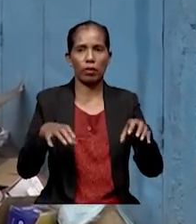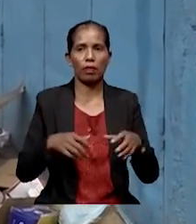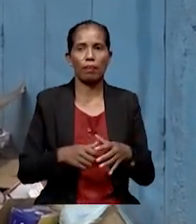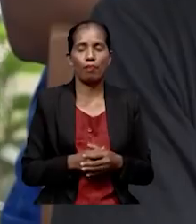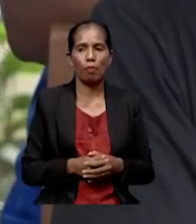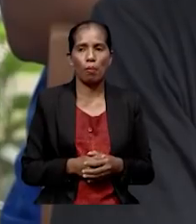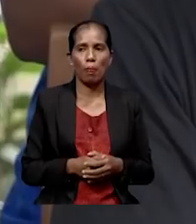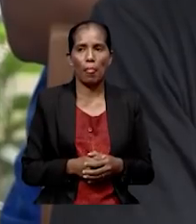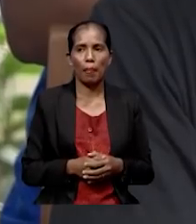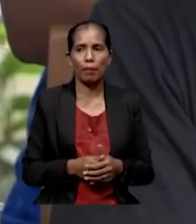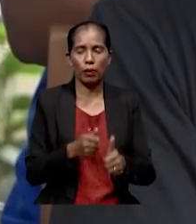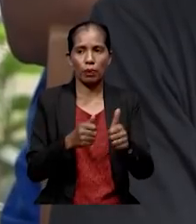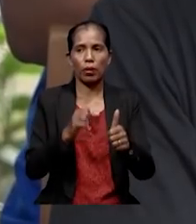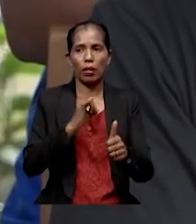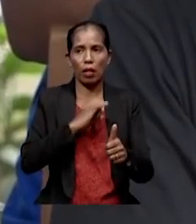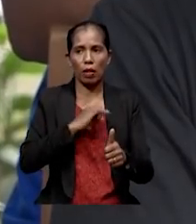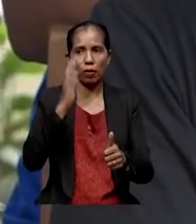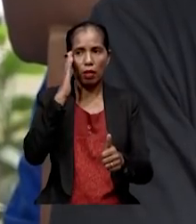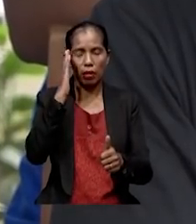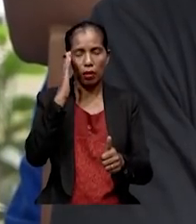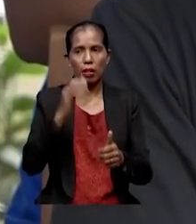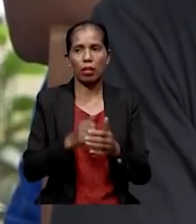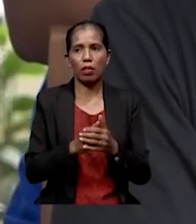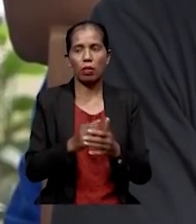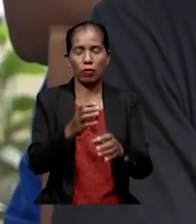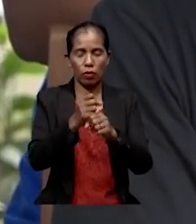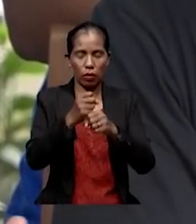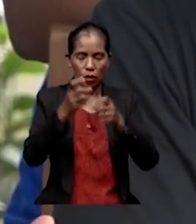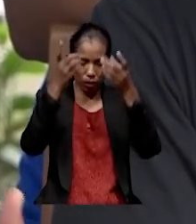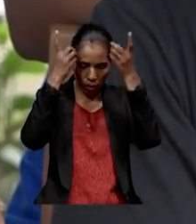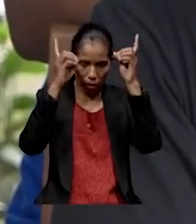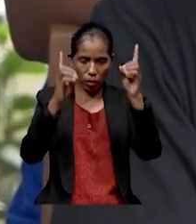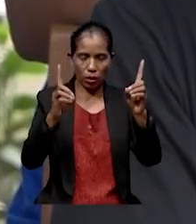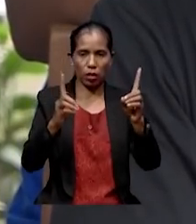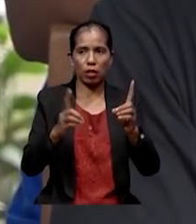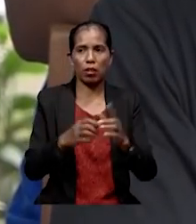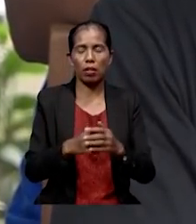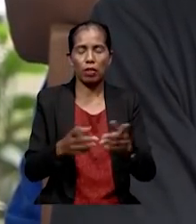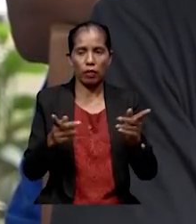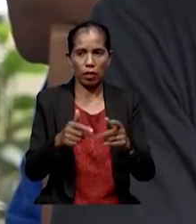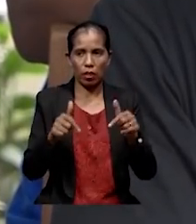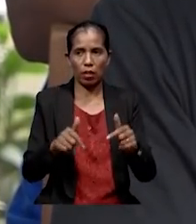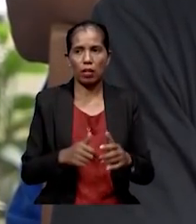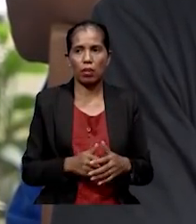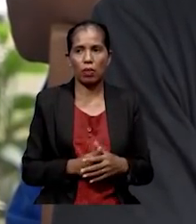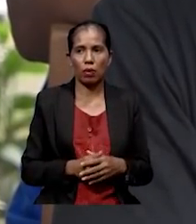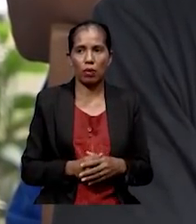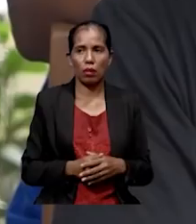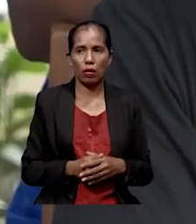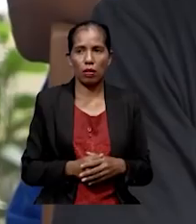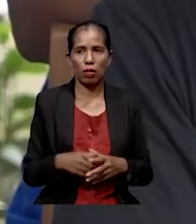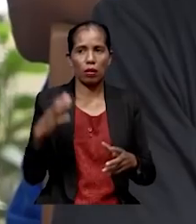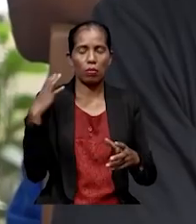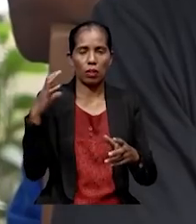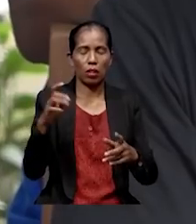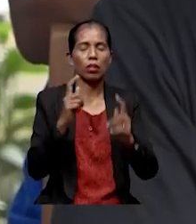hao, hao atene katak, competência ne befoti decisão atu ma execução iha terreno ne, ne competência